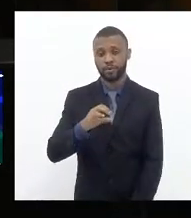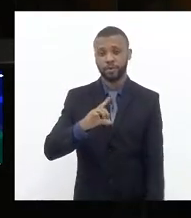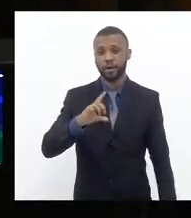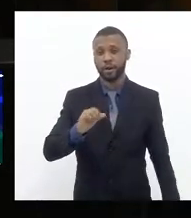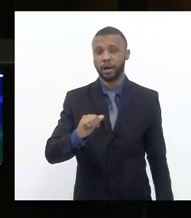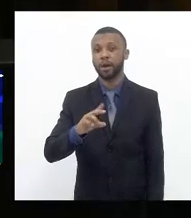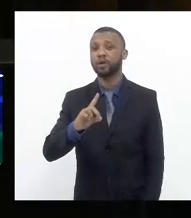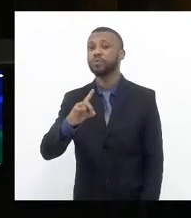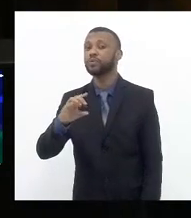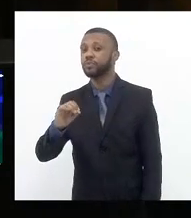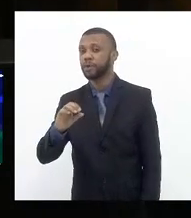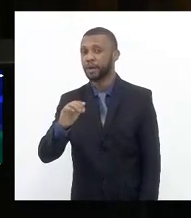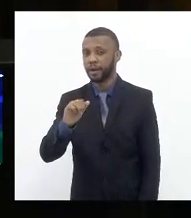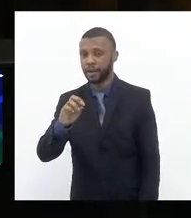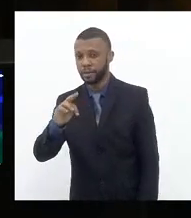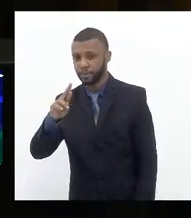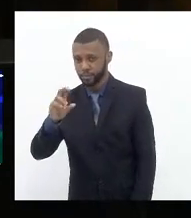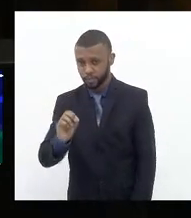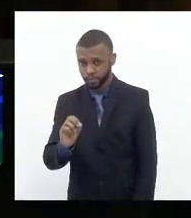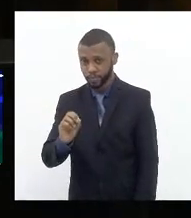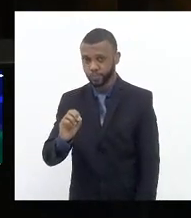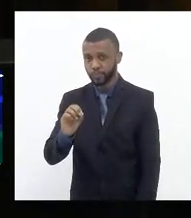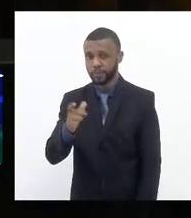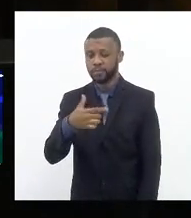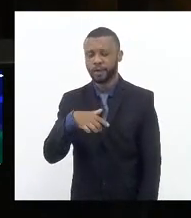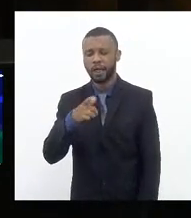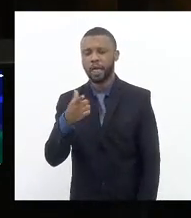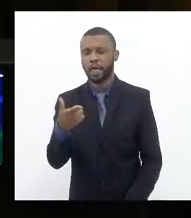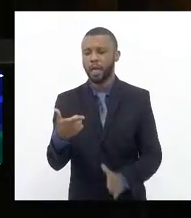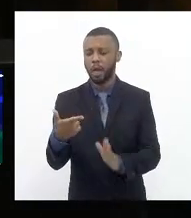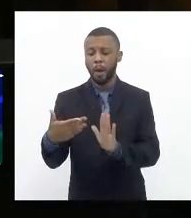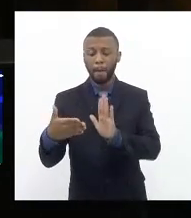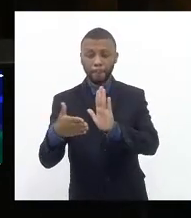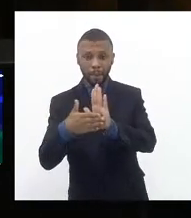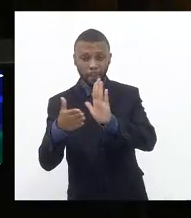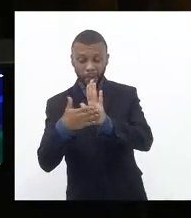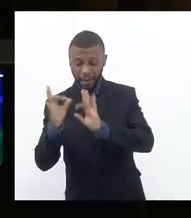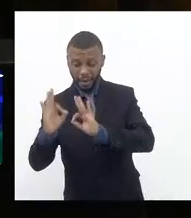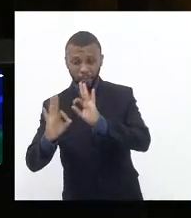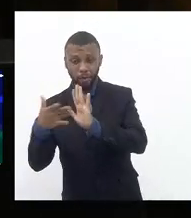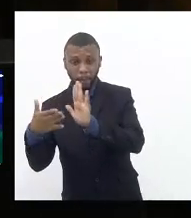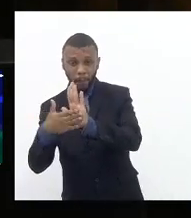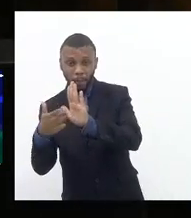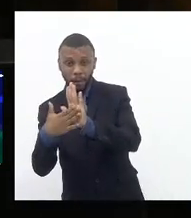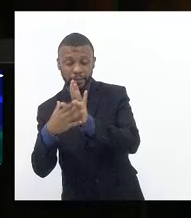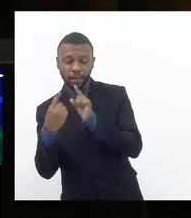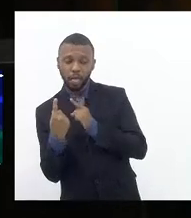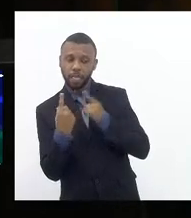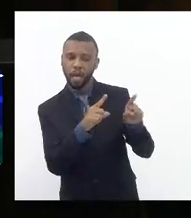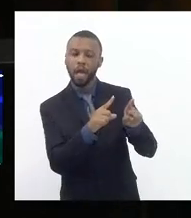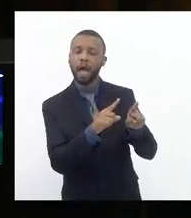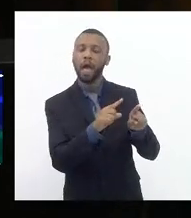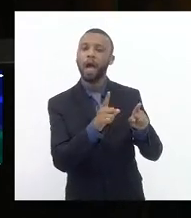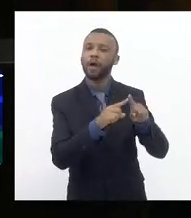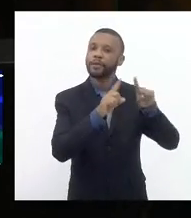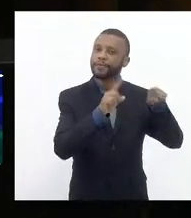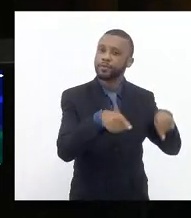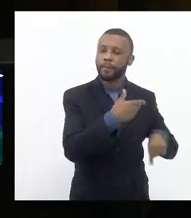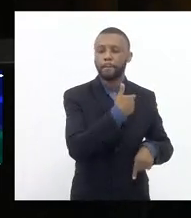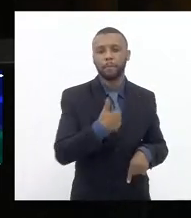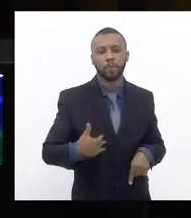Castro, uma ofensiva contra o serviço público, avança no sentido da